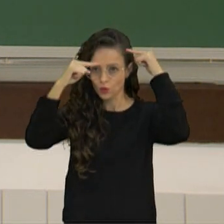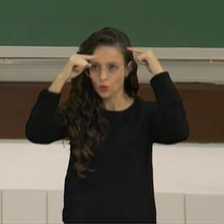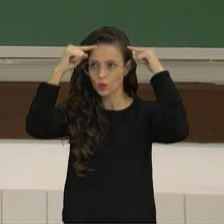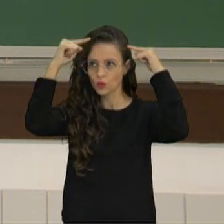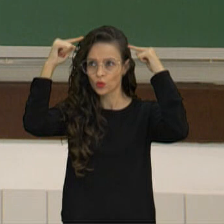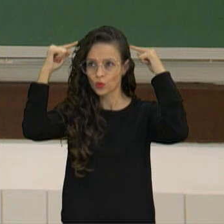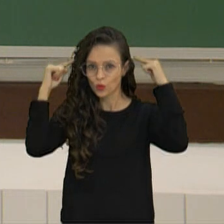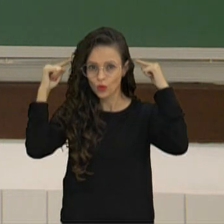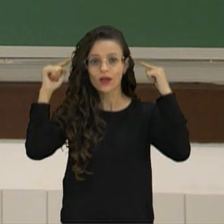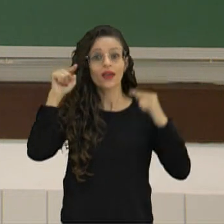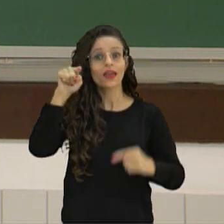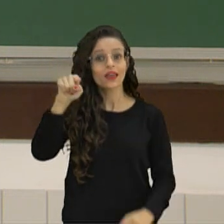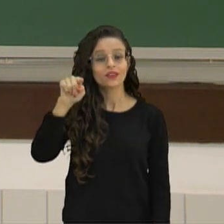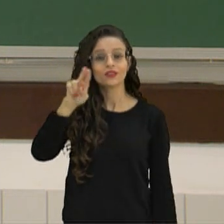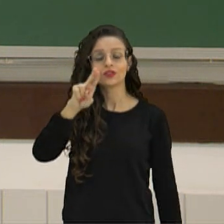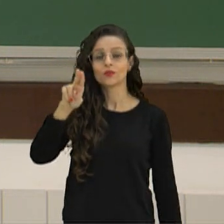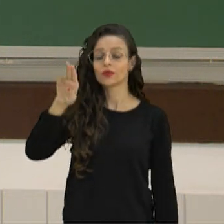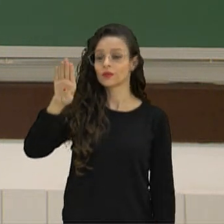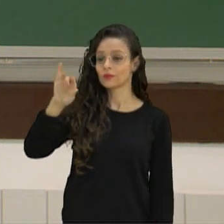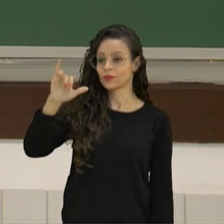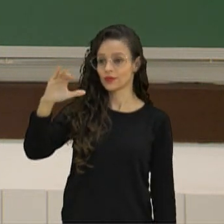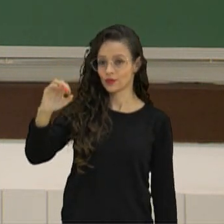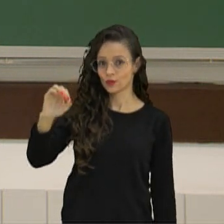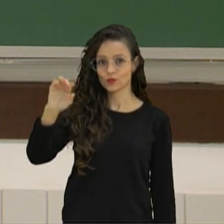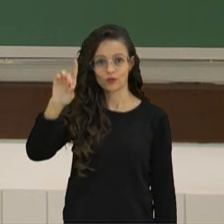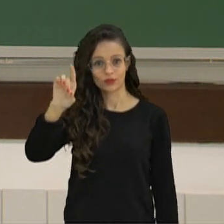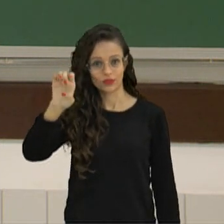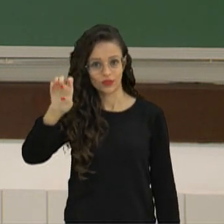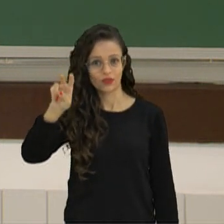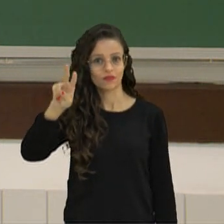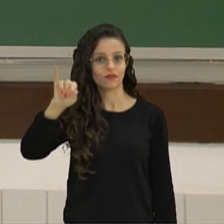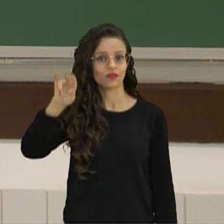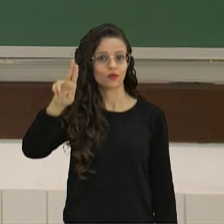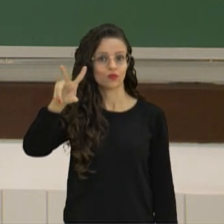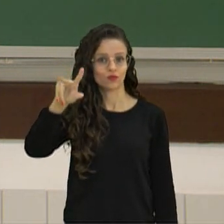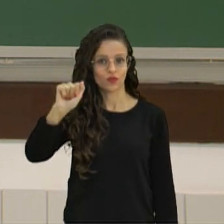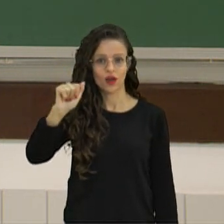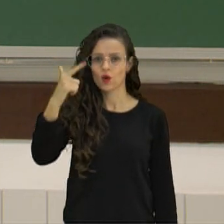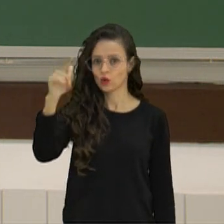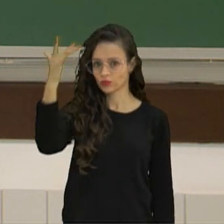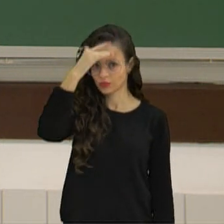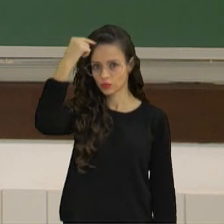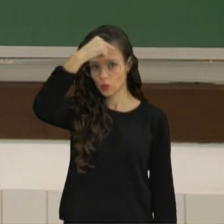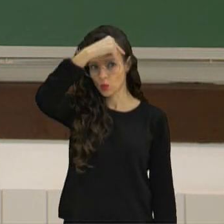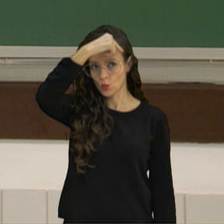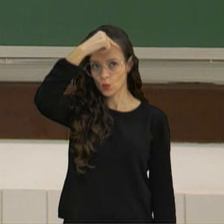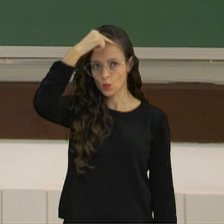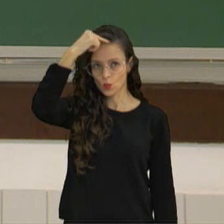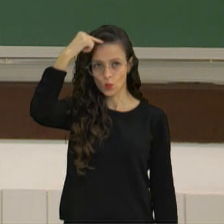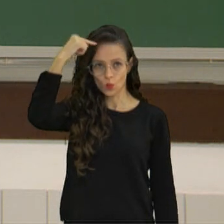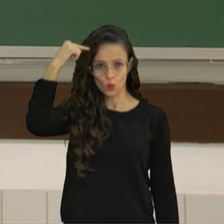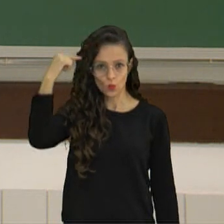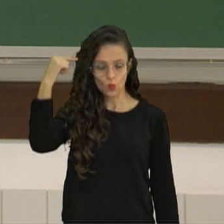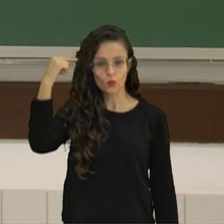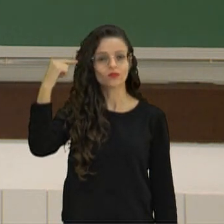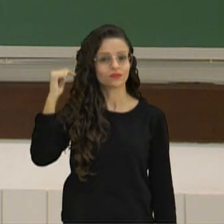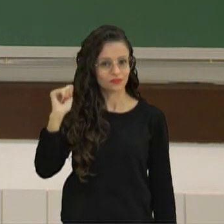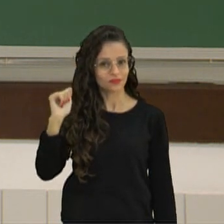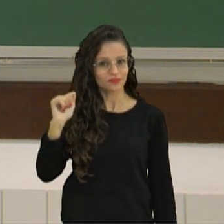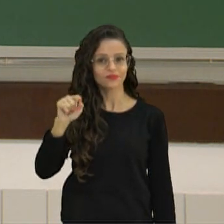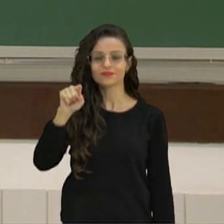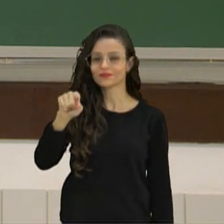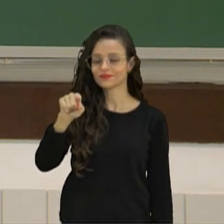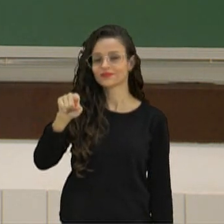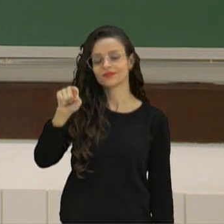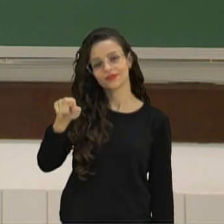Esse bico é chamado de bico de viúva para aqueles que têm isso. Aqueles outros que têm o cabelo sem o bico de viúva,